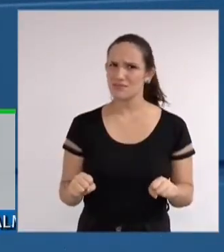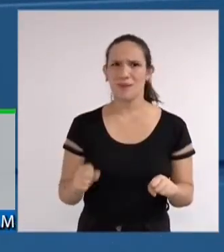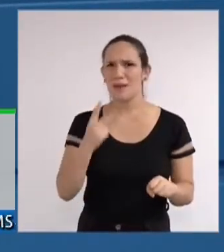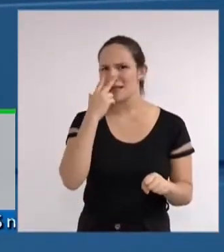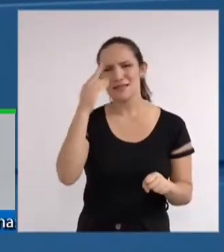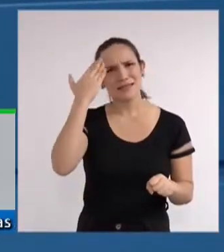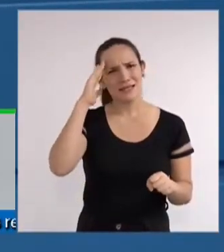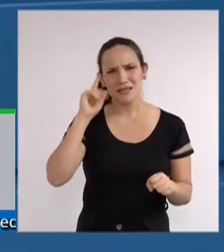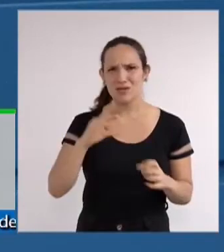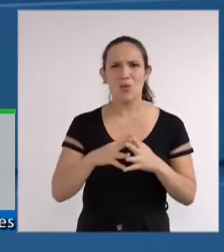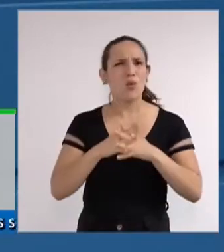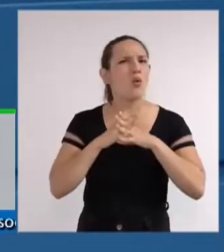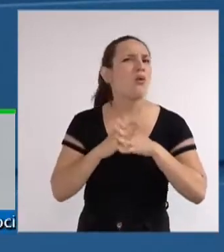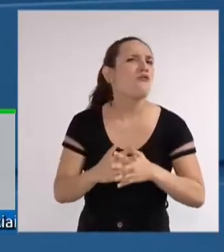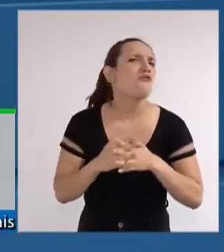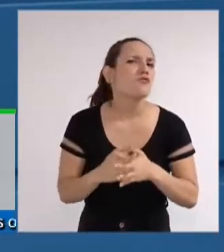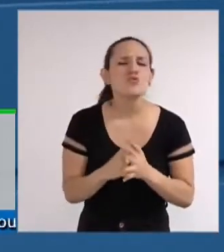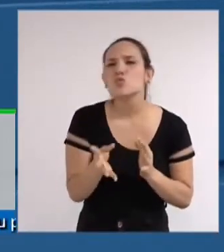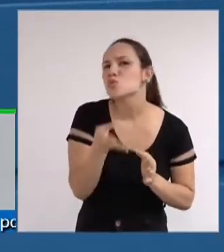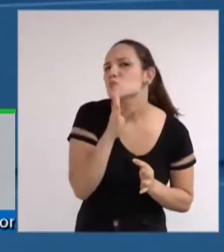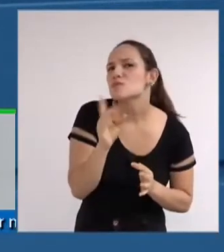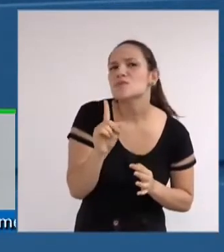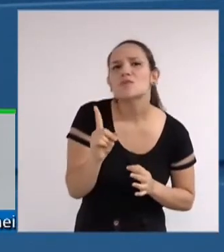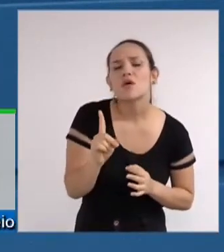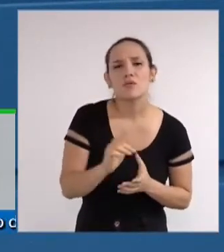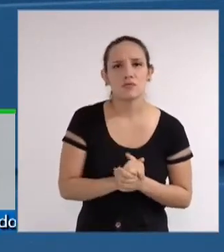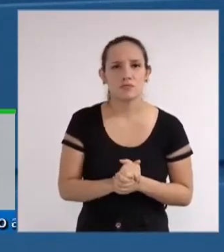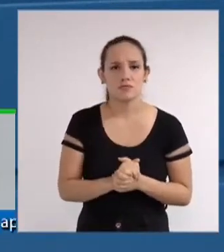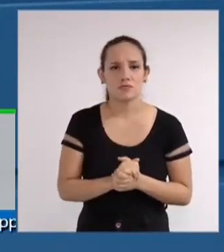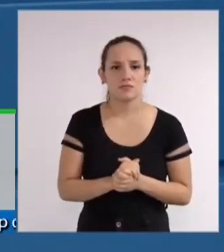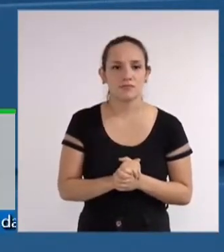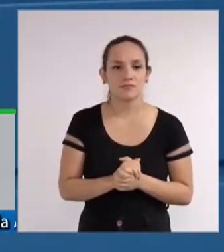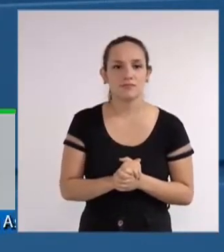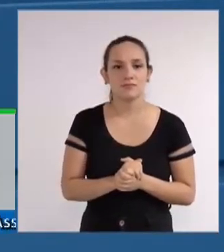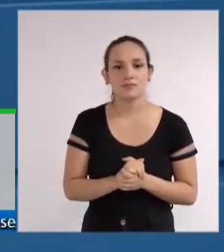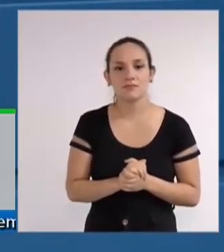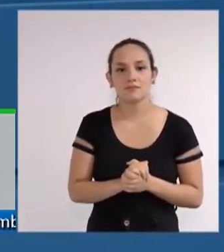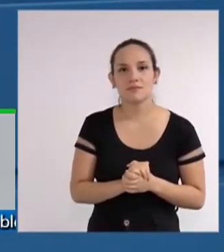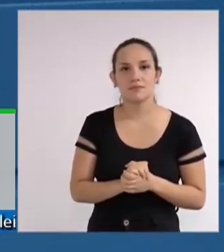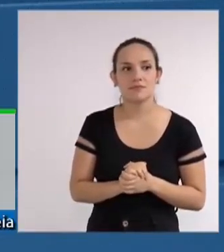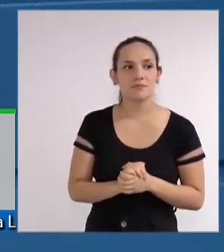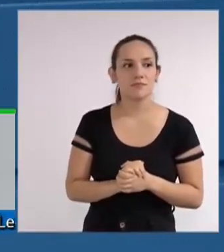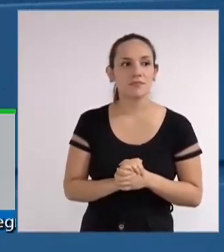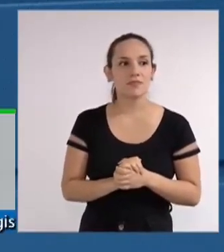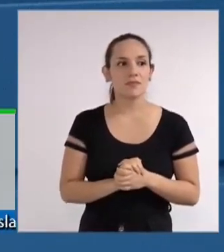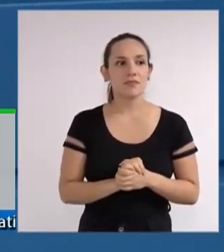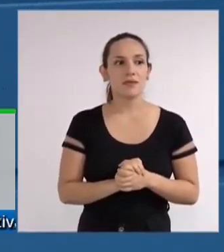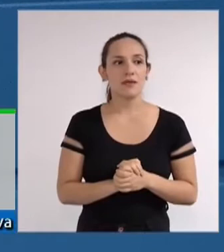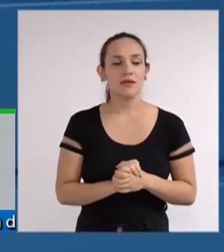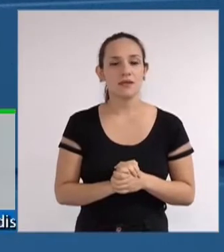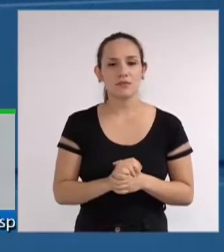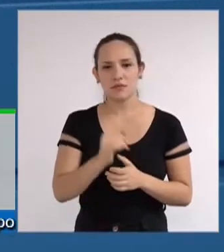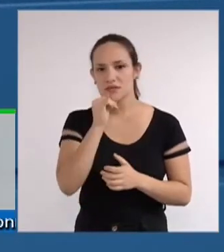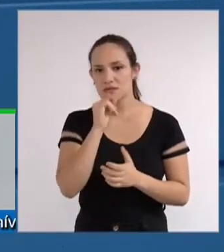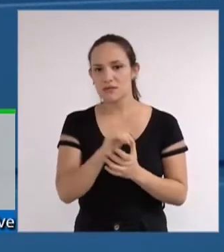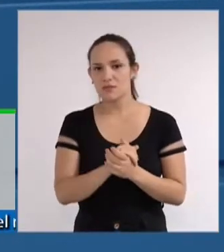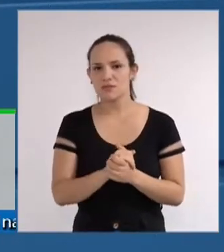indecifrável, desconhecido e que se esconde atrás de um outro sistema supremo.